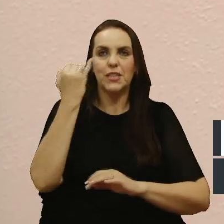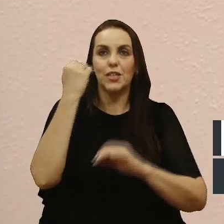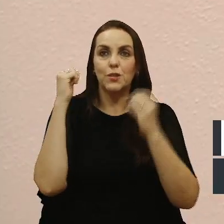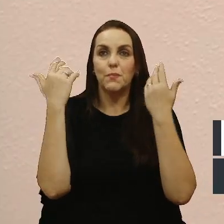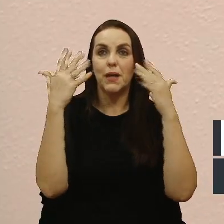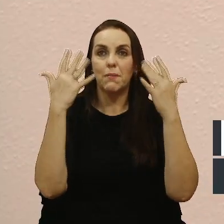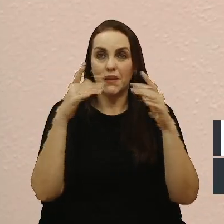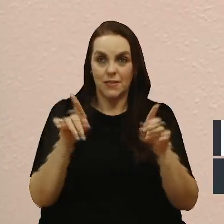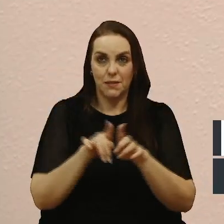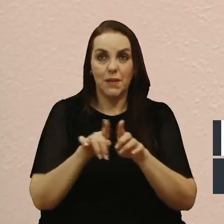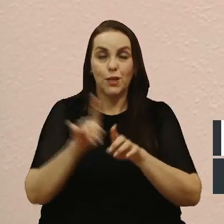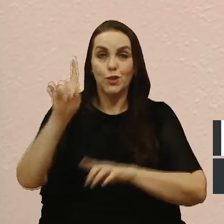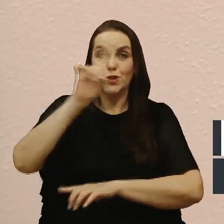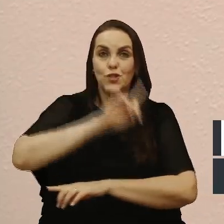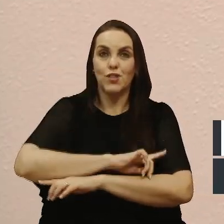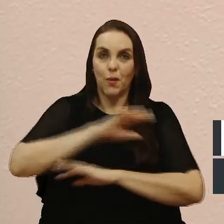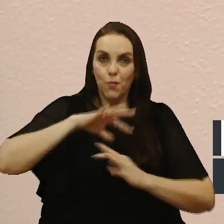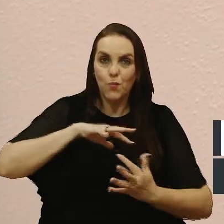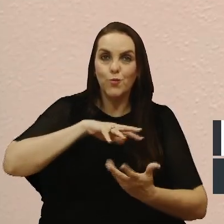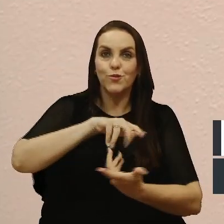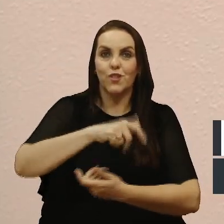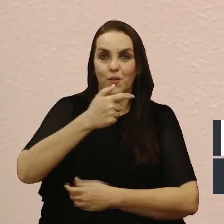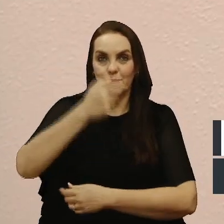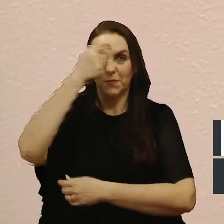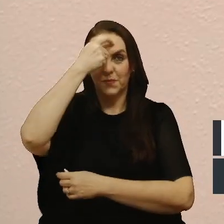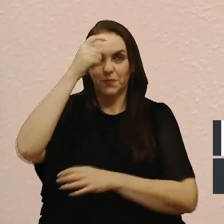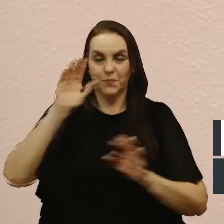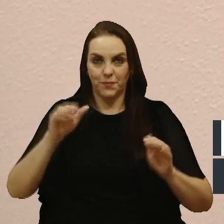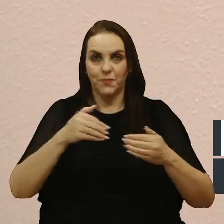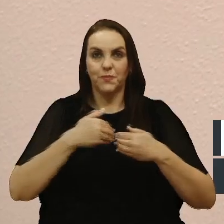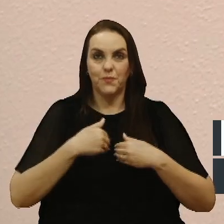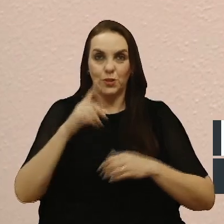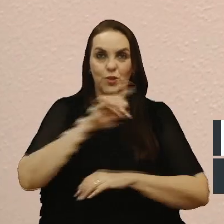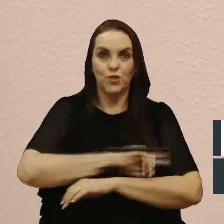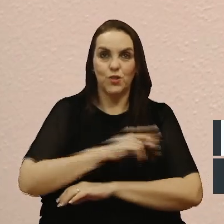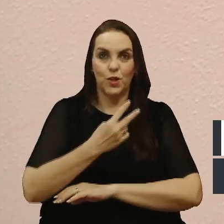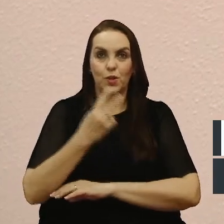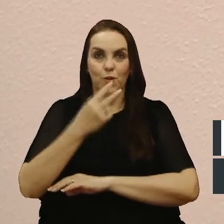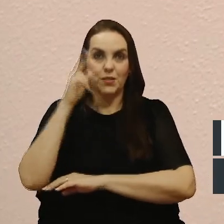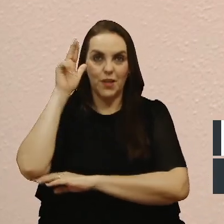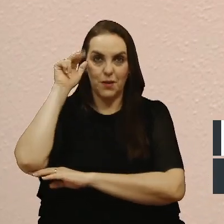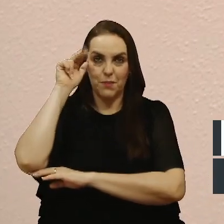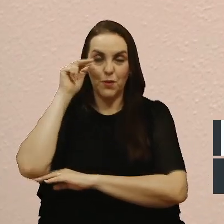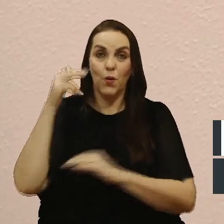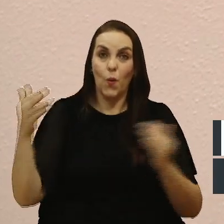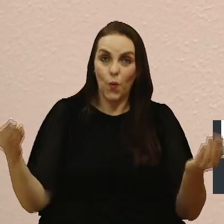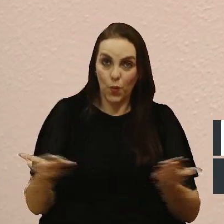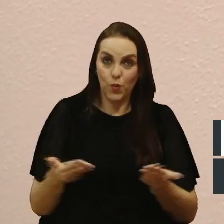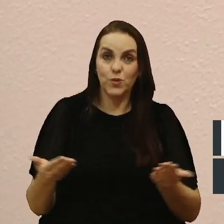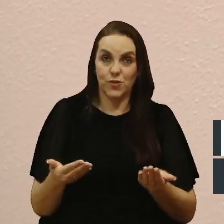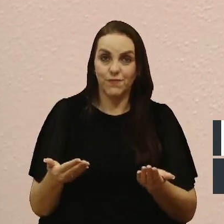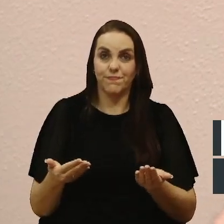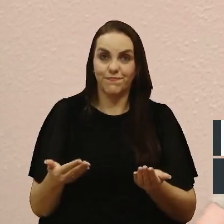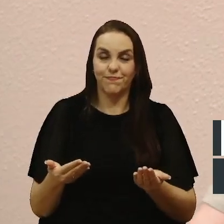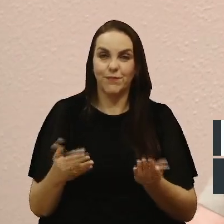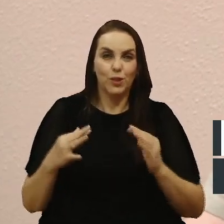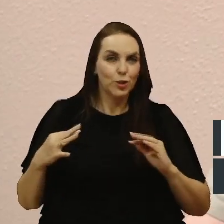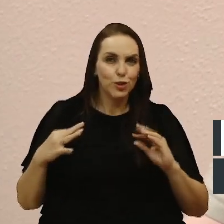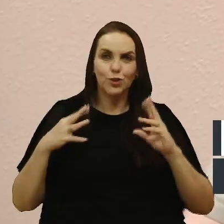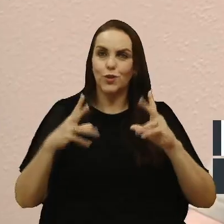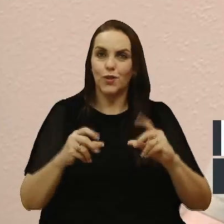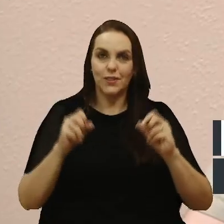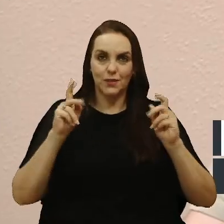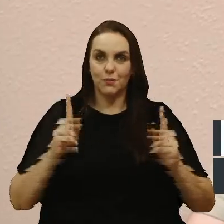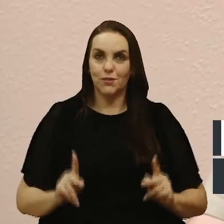parabenizar pelo Dia Mundial de Conscientização do Autismo, que é dia 2 de abril. Hoje, então, todos os